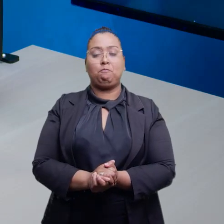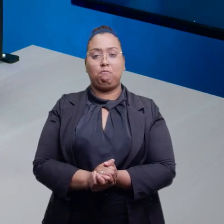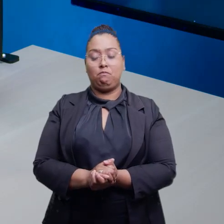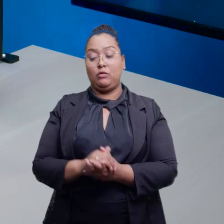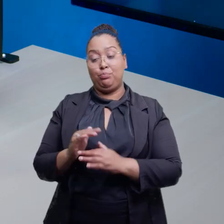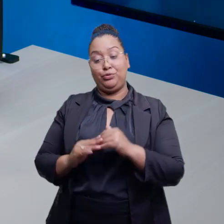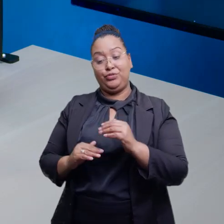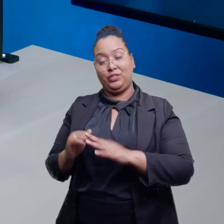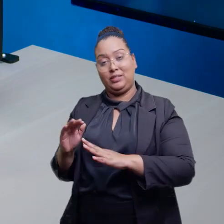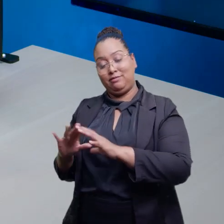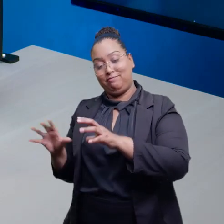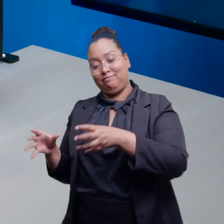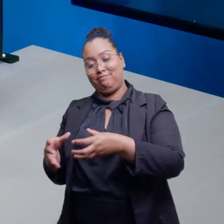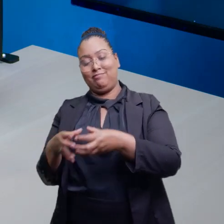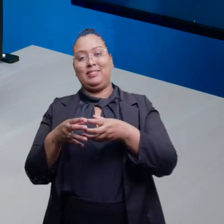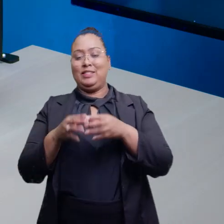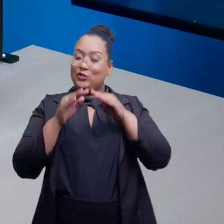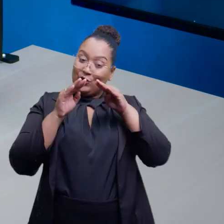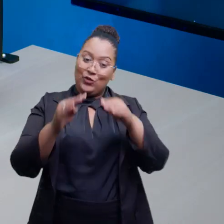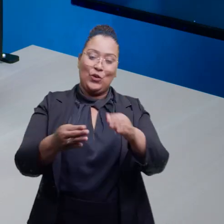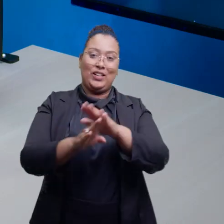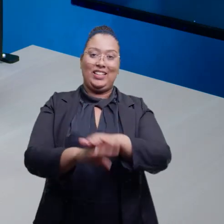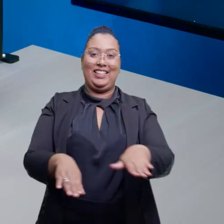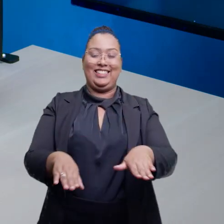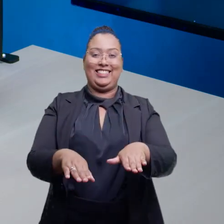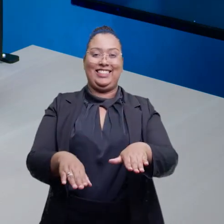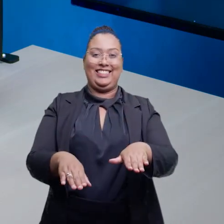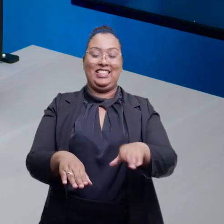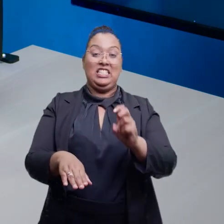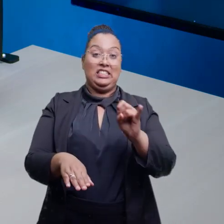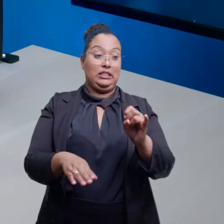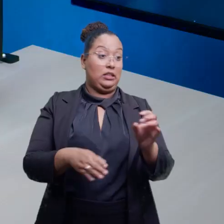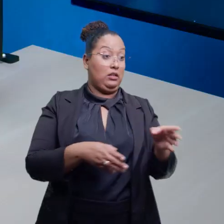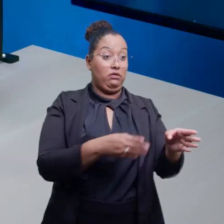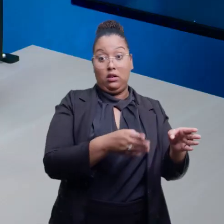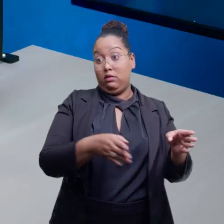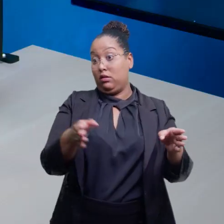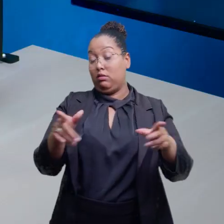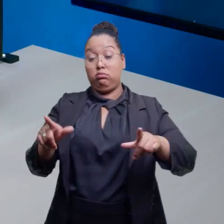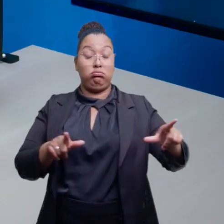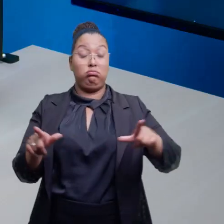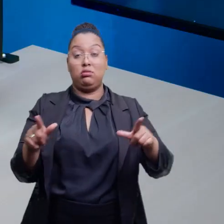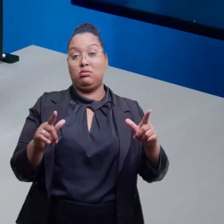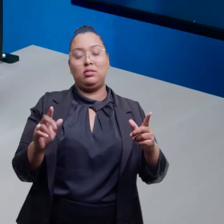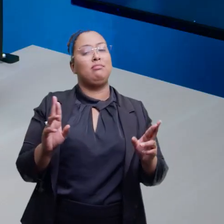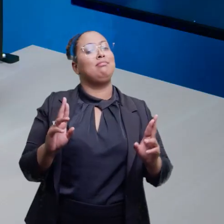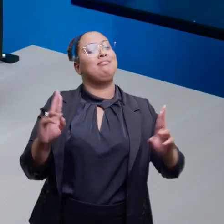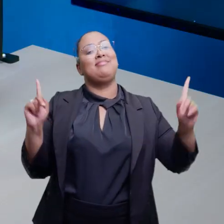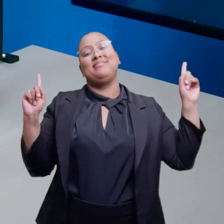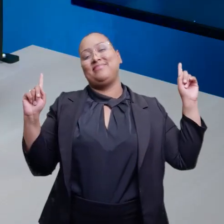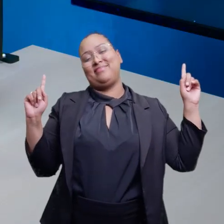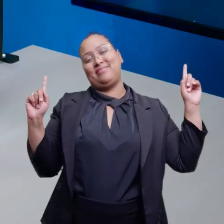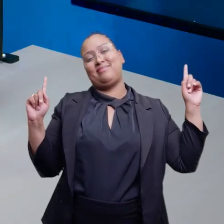ela é totalmente diferente quando você está atuando por ambos os lados. Então, assim, a gente vê, sim,